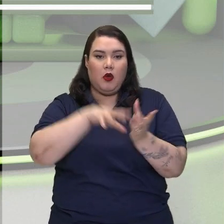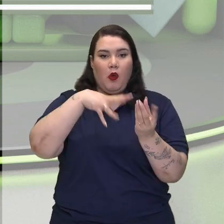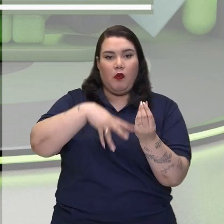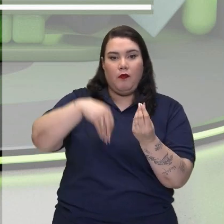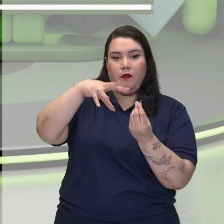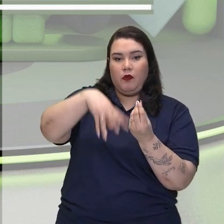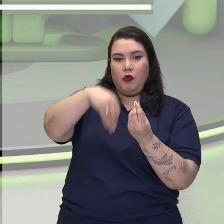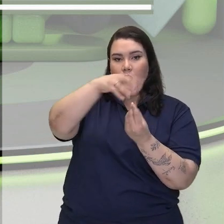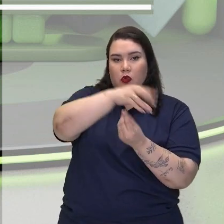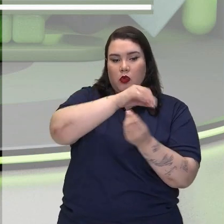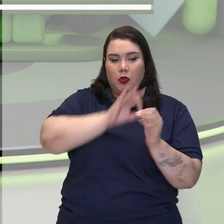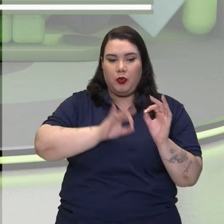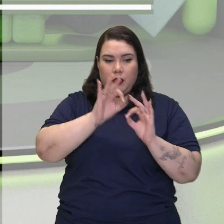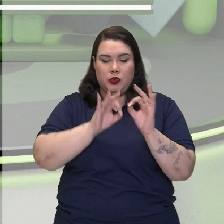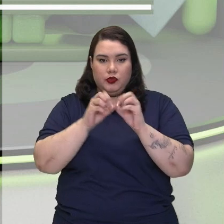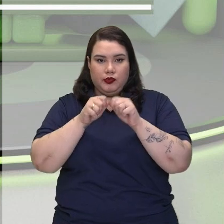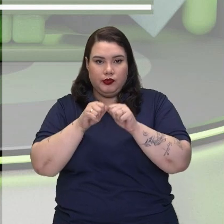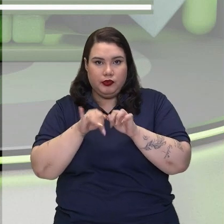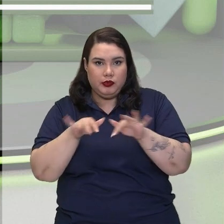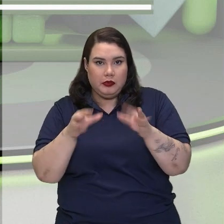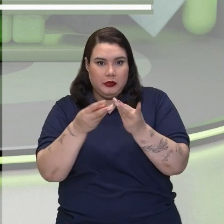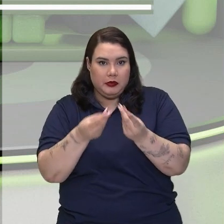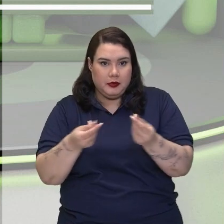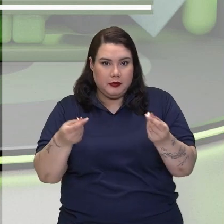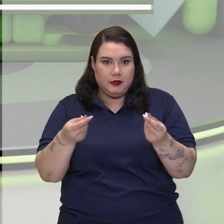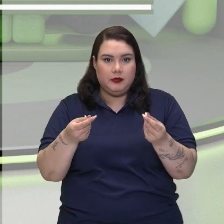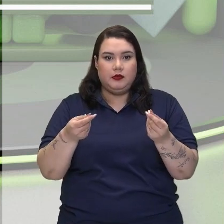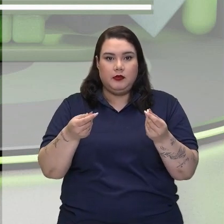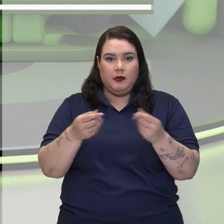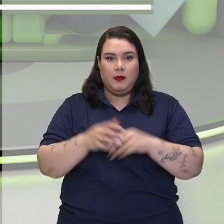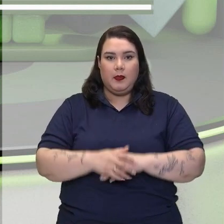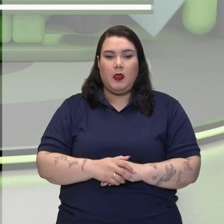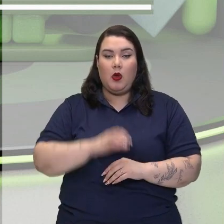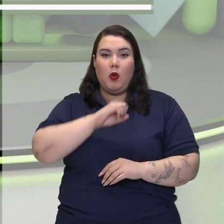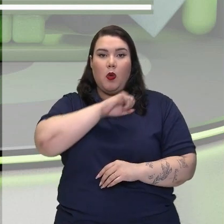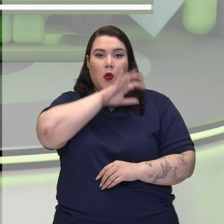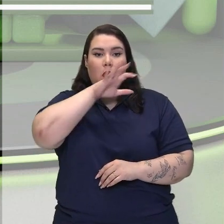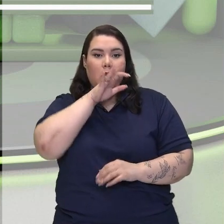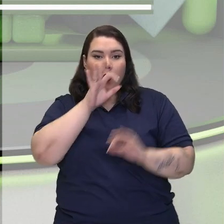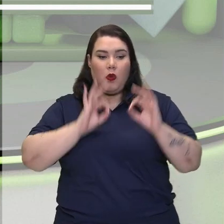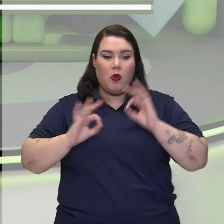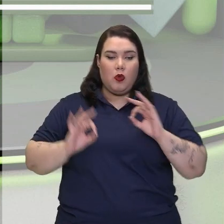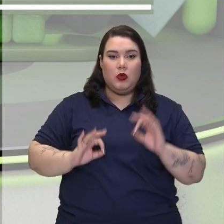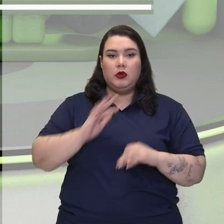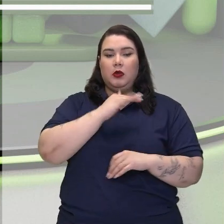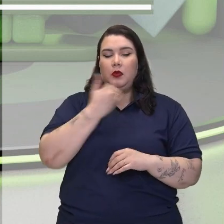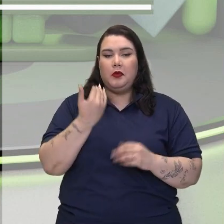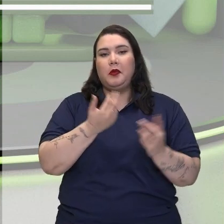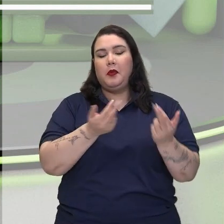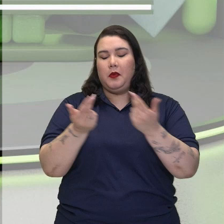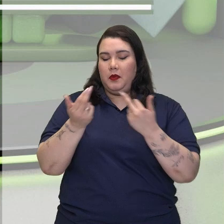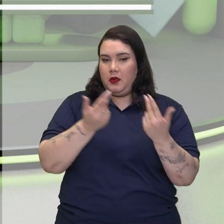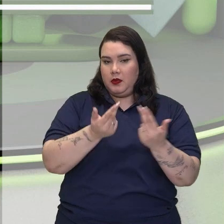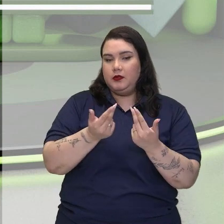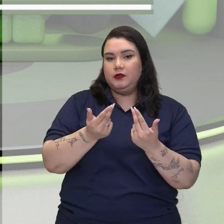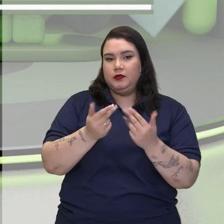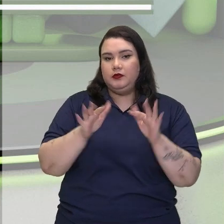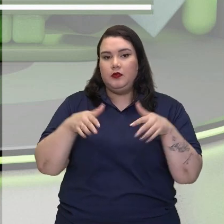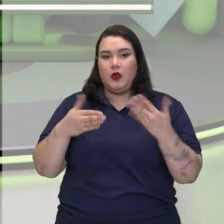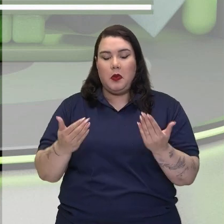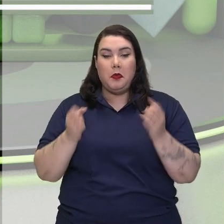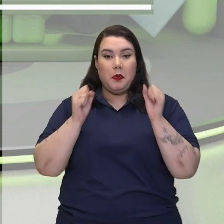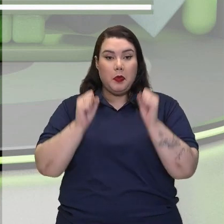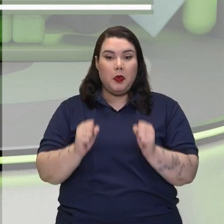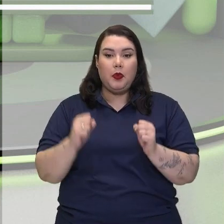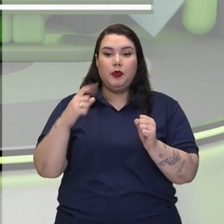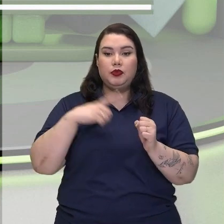vão trabalhar nesse processo de decomposição. Né? Morreu ali uma onça, o mesmo processo. Tá? Então, os decompositores, eles podem